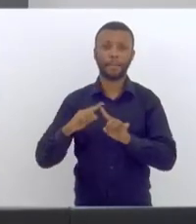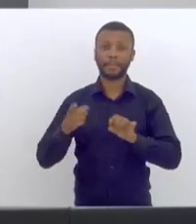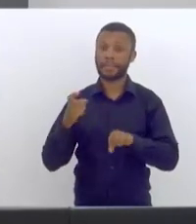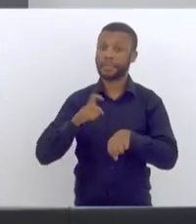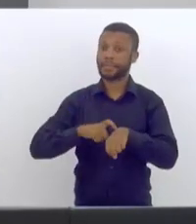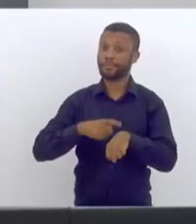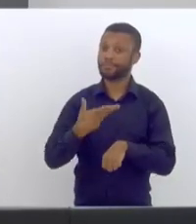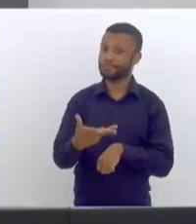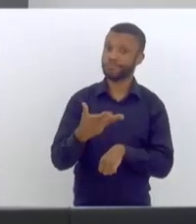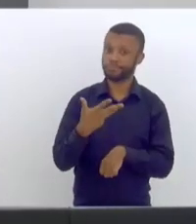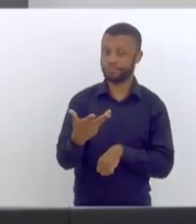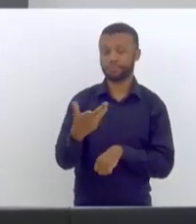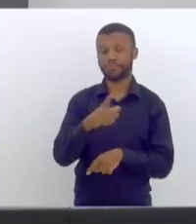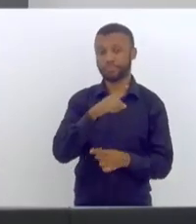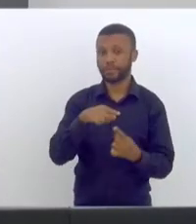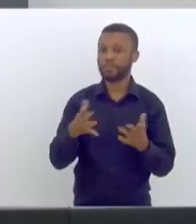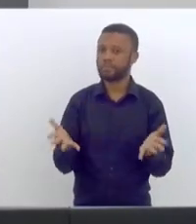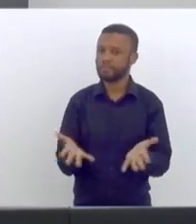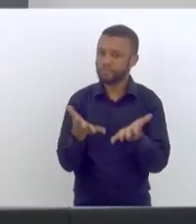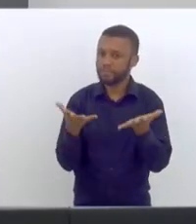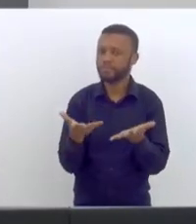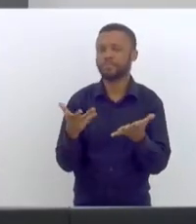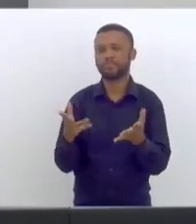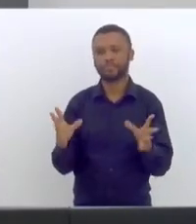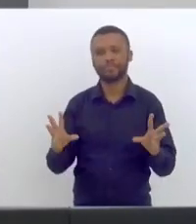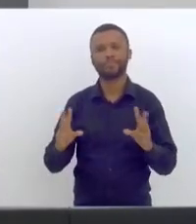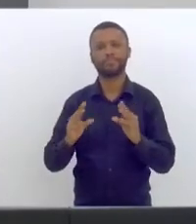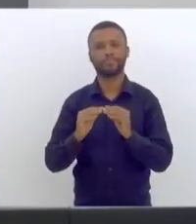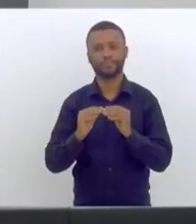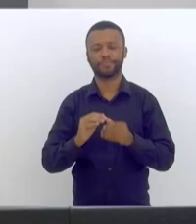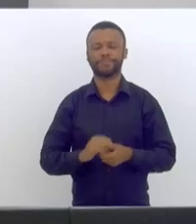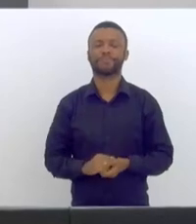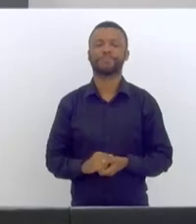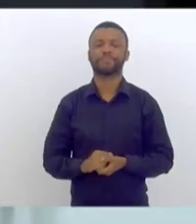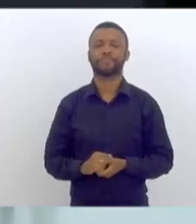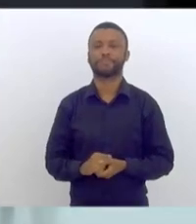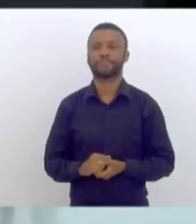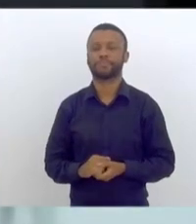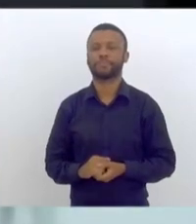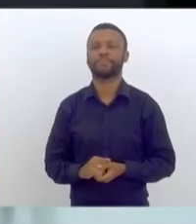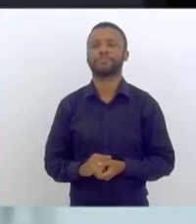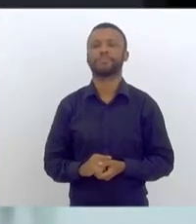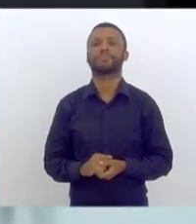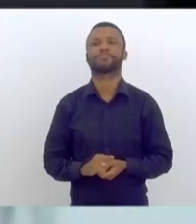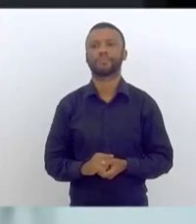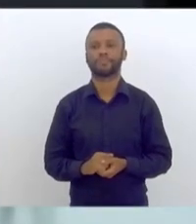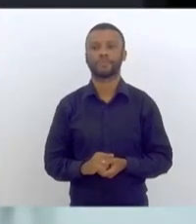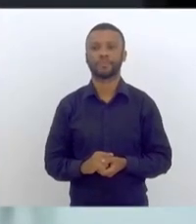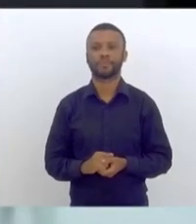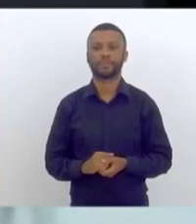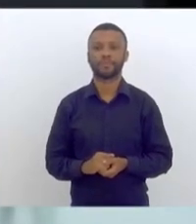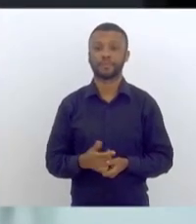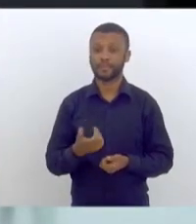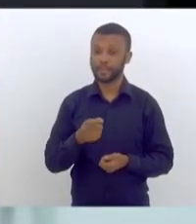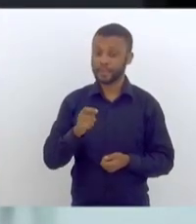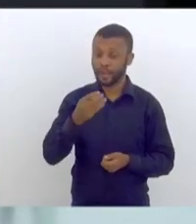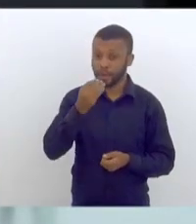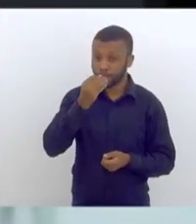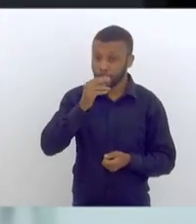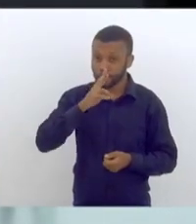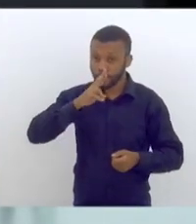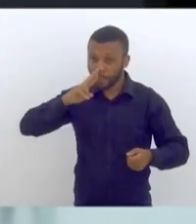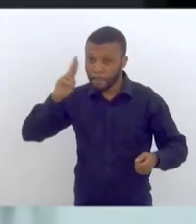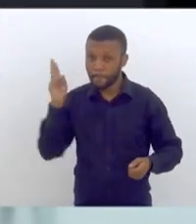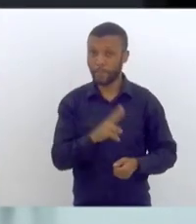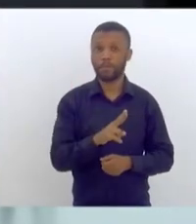para ver esse motivo porque dar as forças é ótimo que nunca em vida né